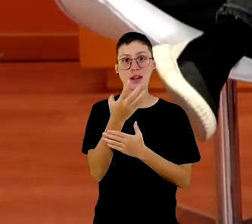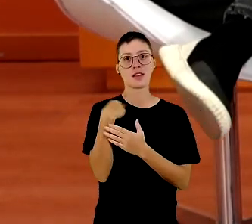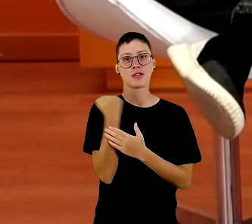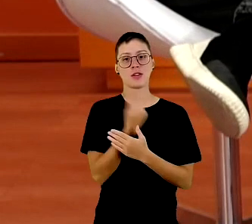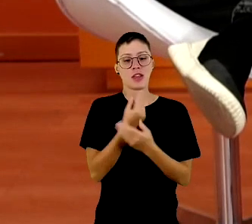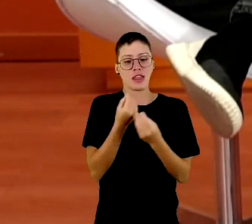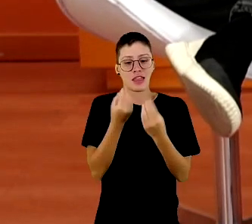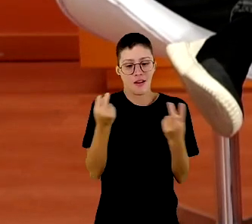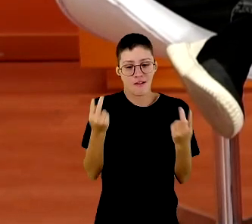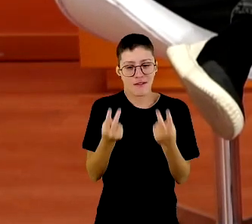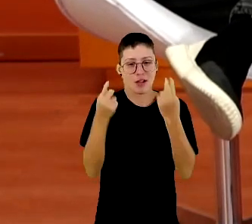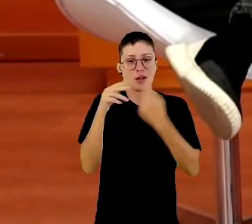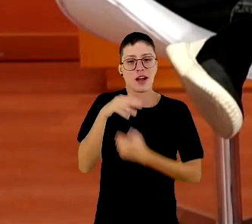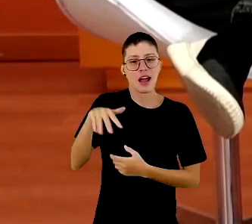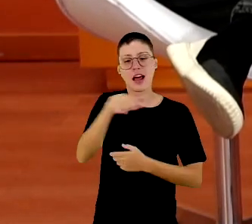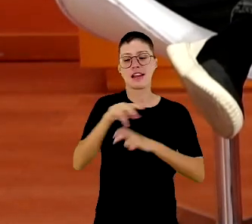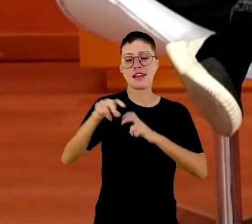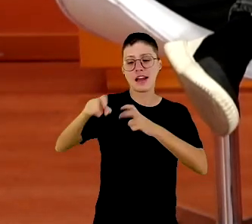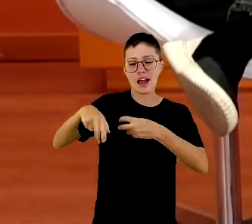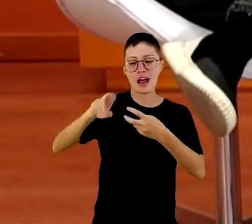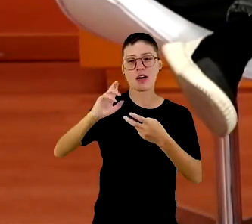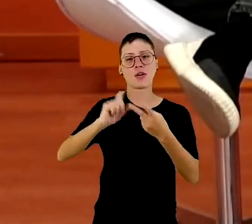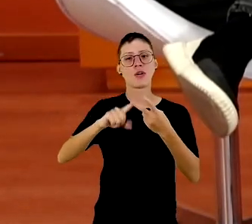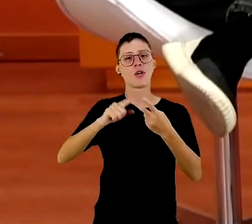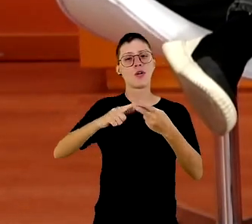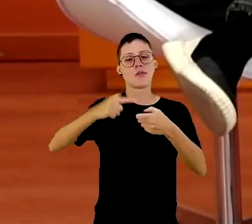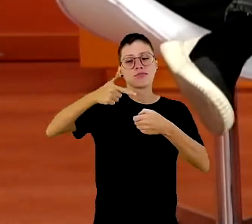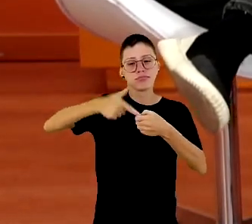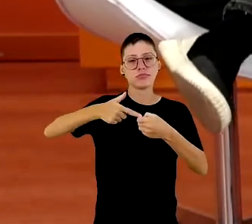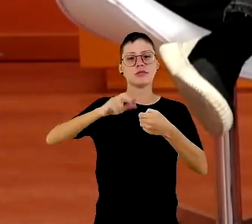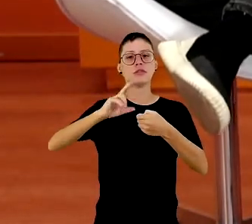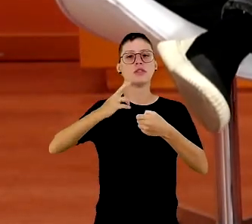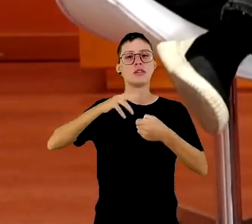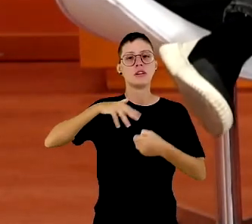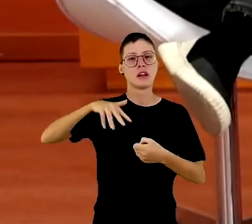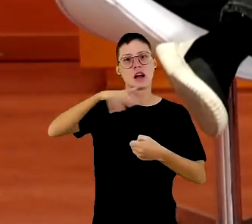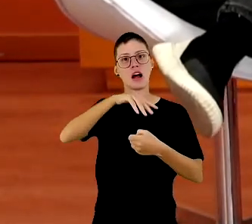de agro, quanto na parte de combustíveis, tanto na parte de power.